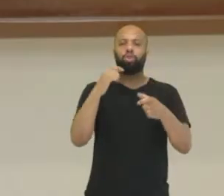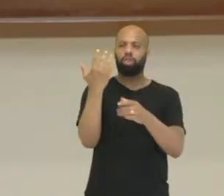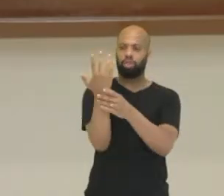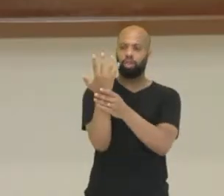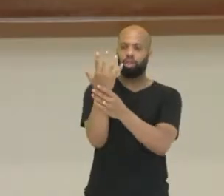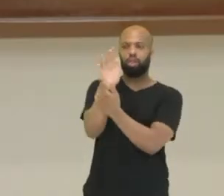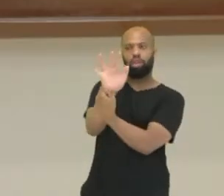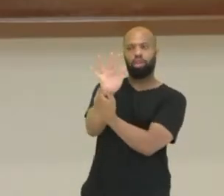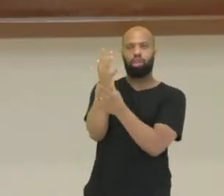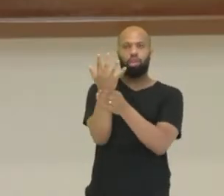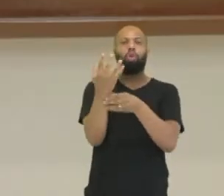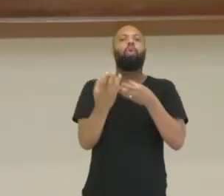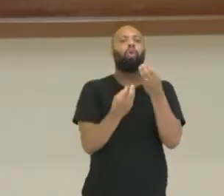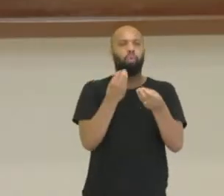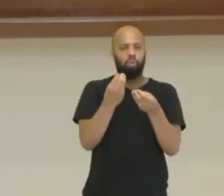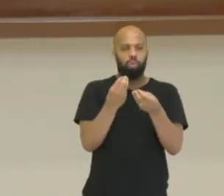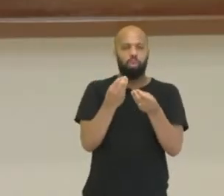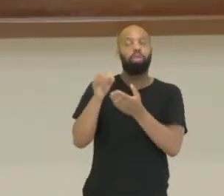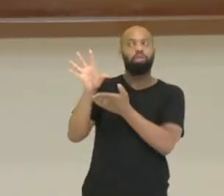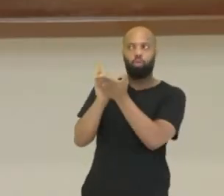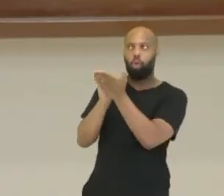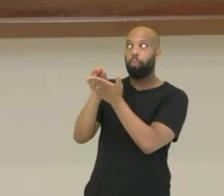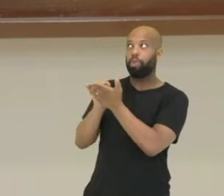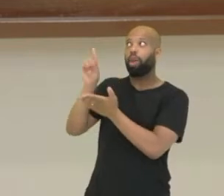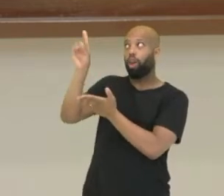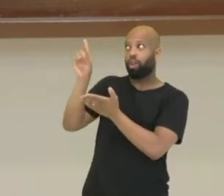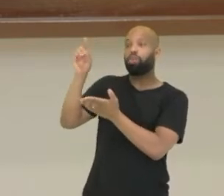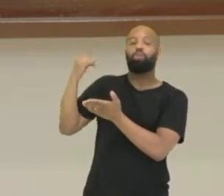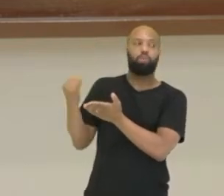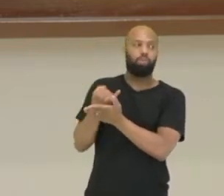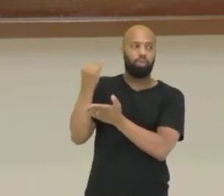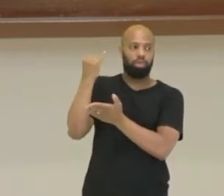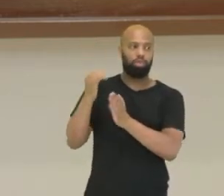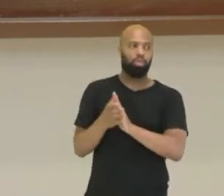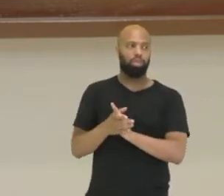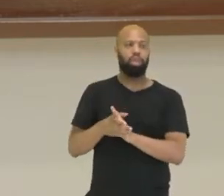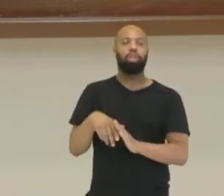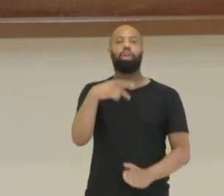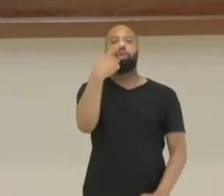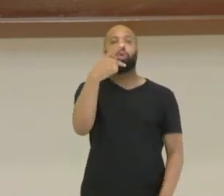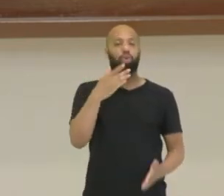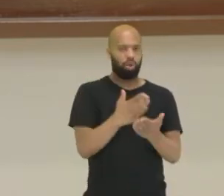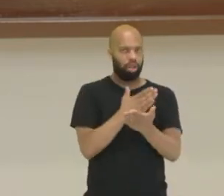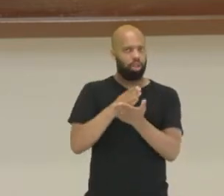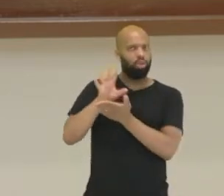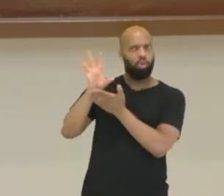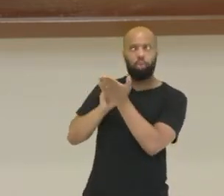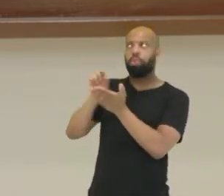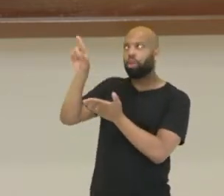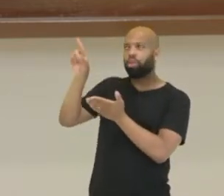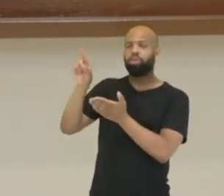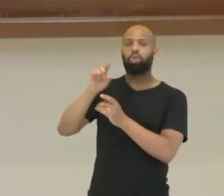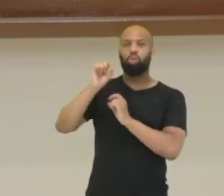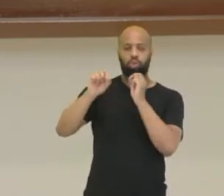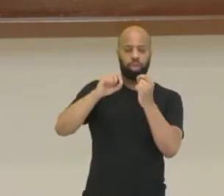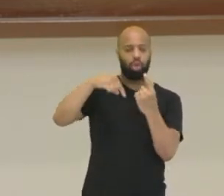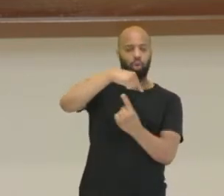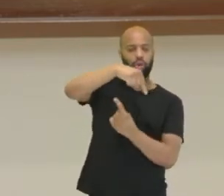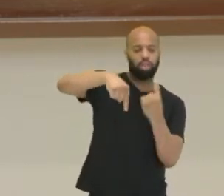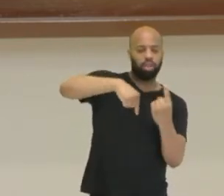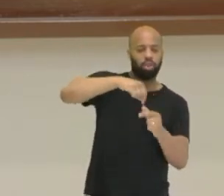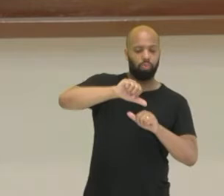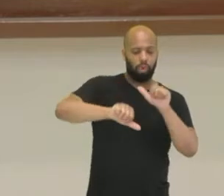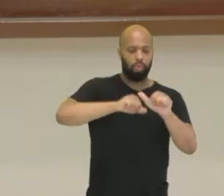vamos parar para você poder anotar as coisas que foram passadas. O que tem que ter no seu caderno? Quero ver se você vai lembrar, hein? A rotação é uma